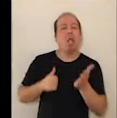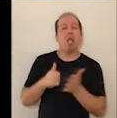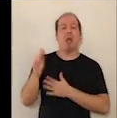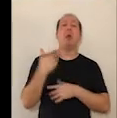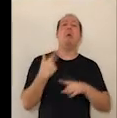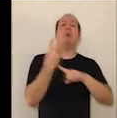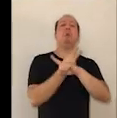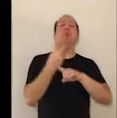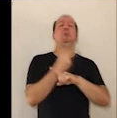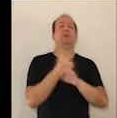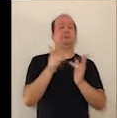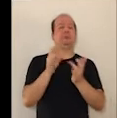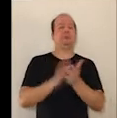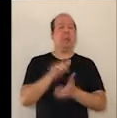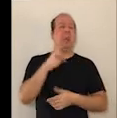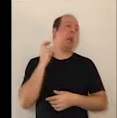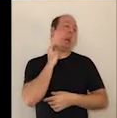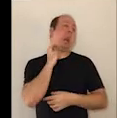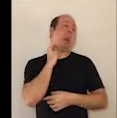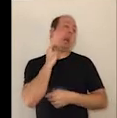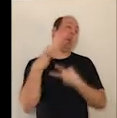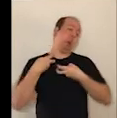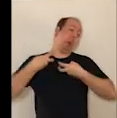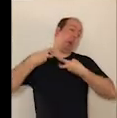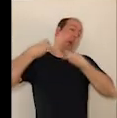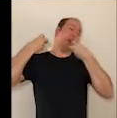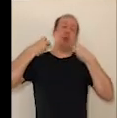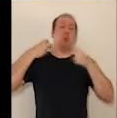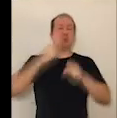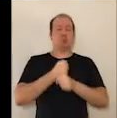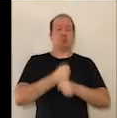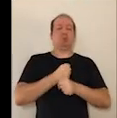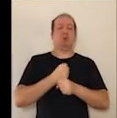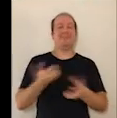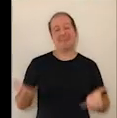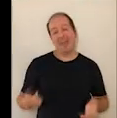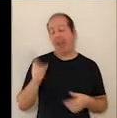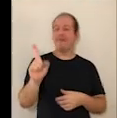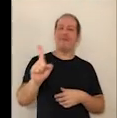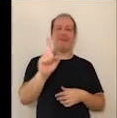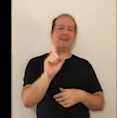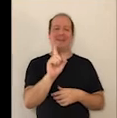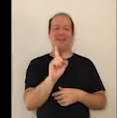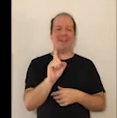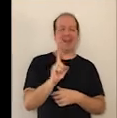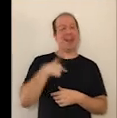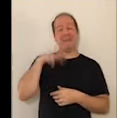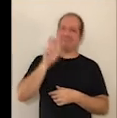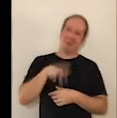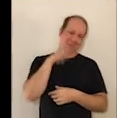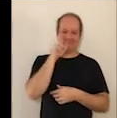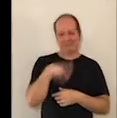caça de marido? É uma sanguessuga. Aquilo quando pega, gruda, que não solta. Ah, aí vem ela,